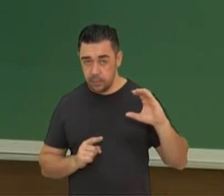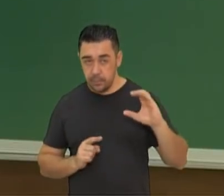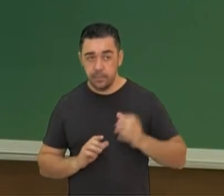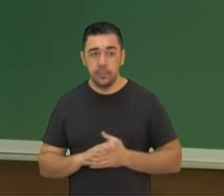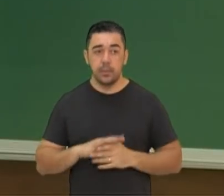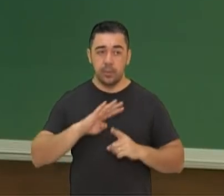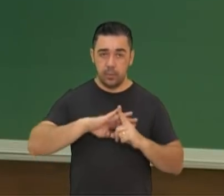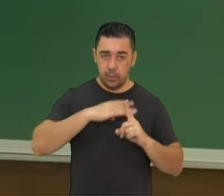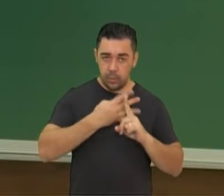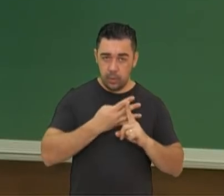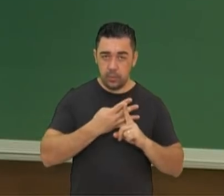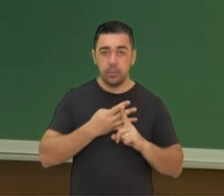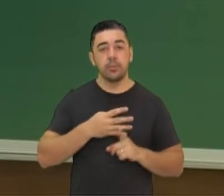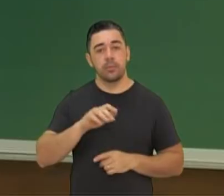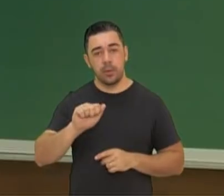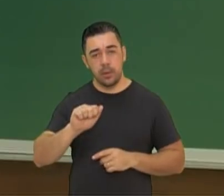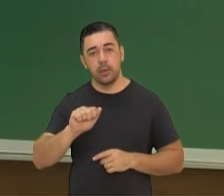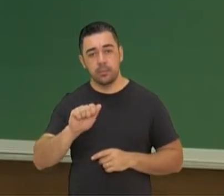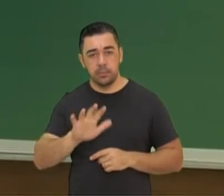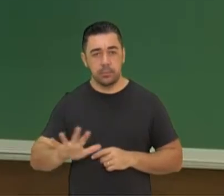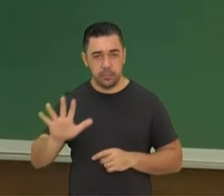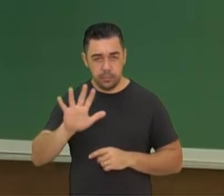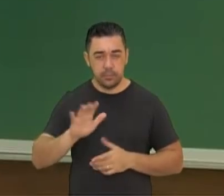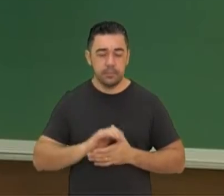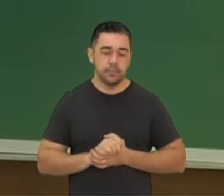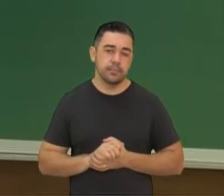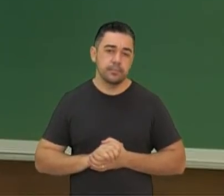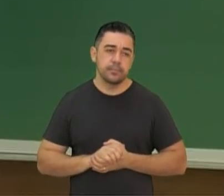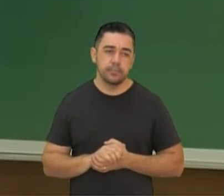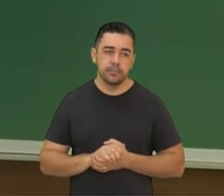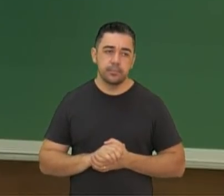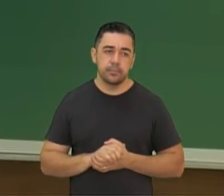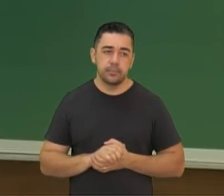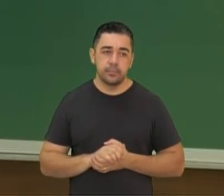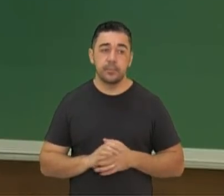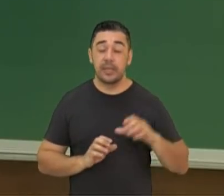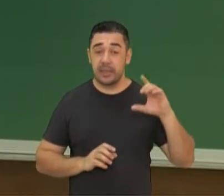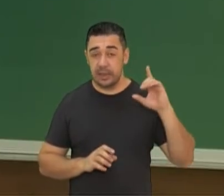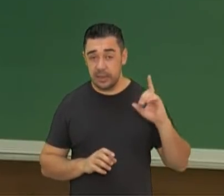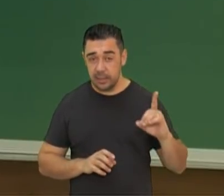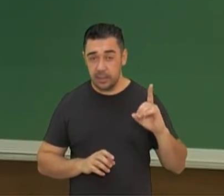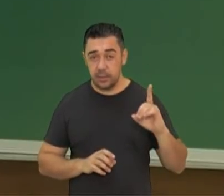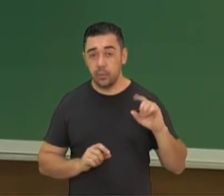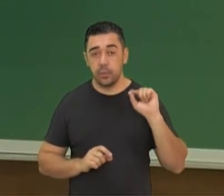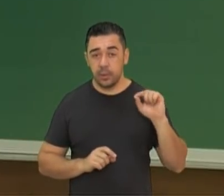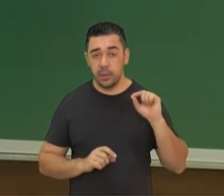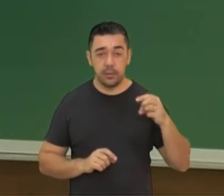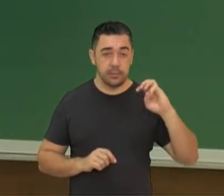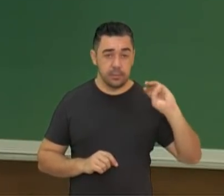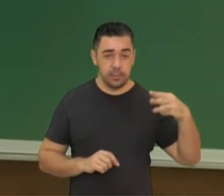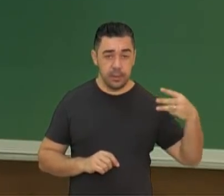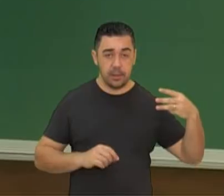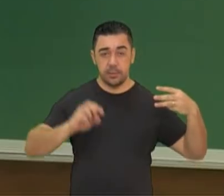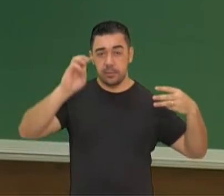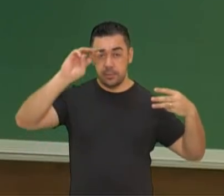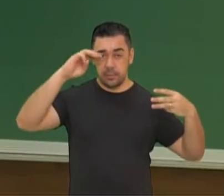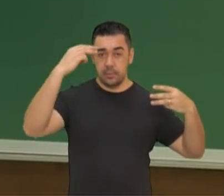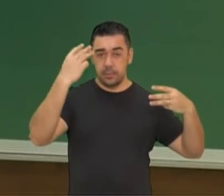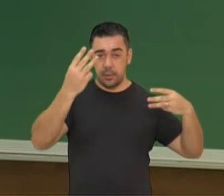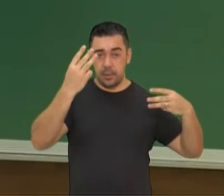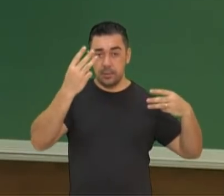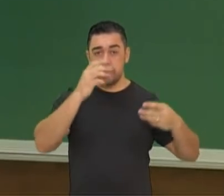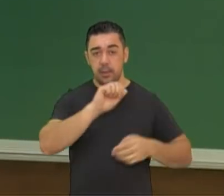4 vezes a área quadruplica. E na letra D, a área inicial é o quê? A vezes